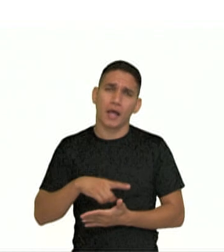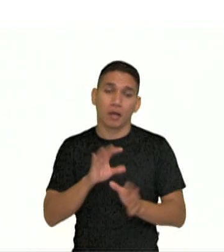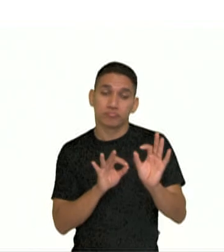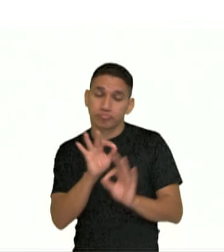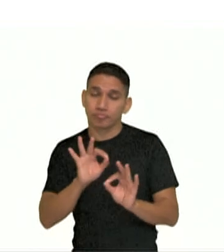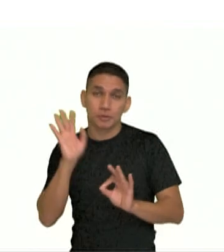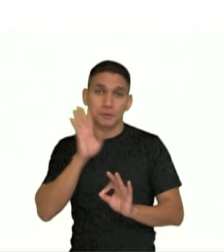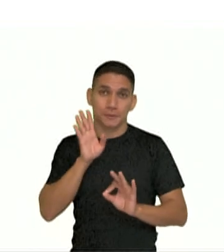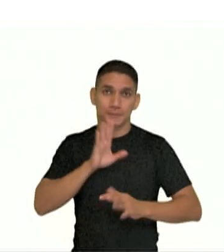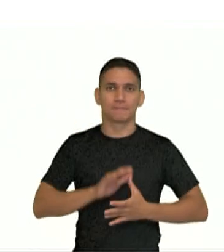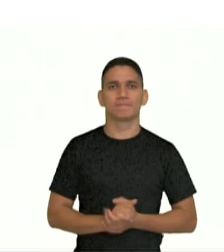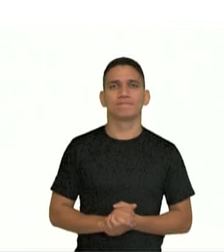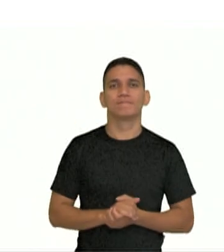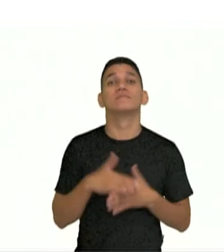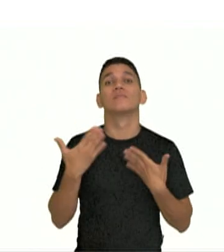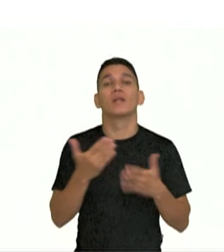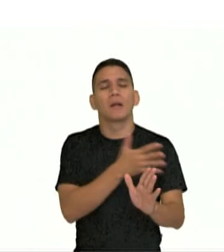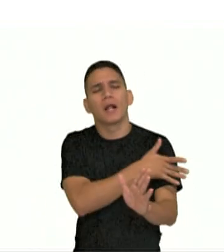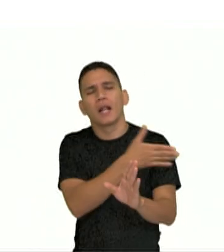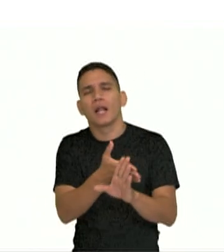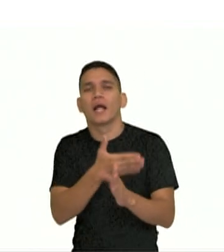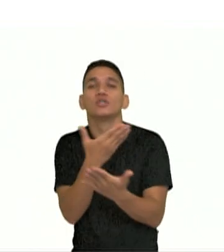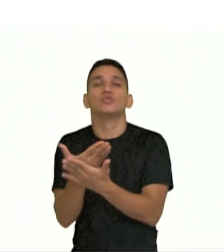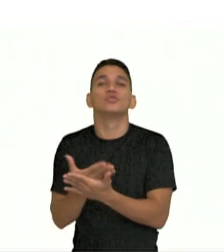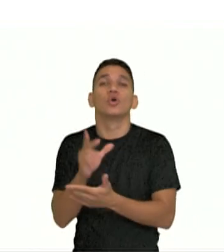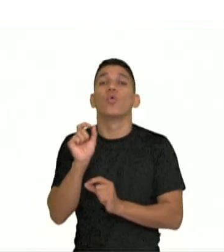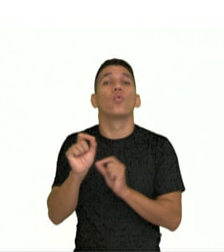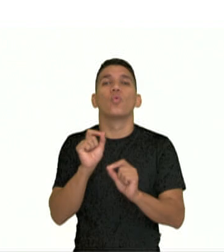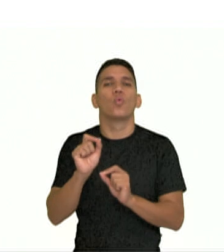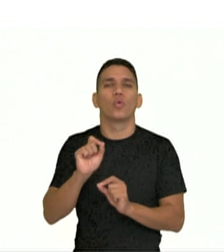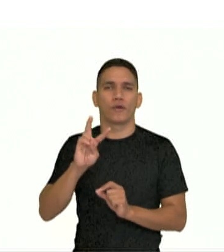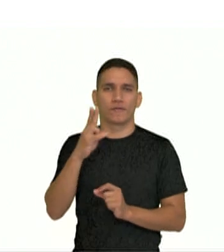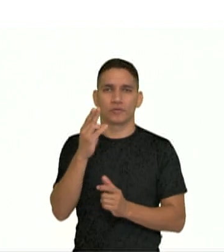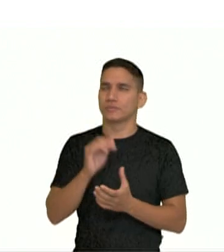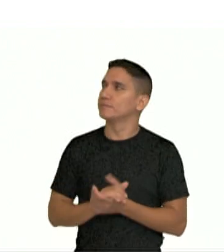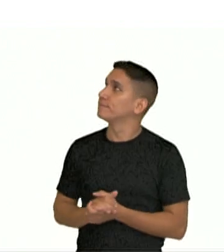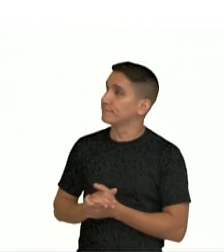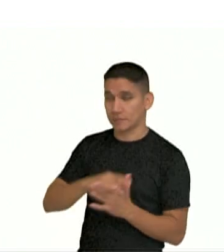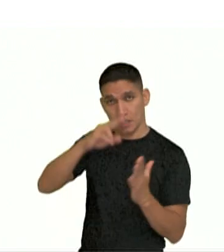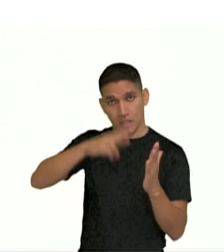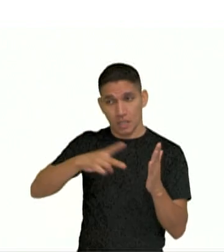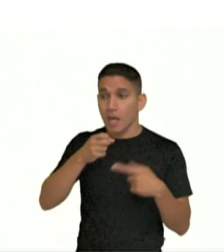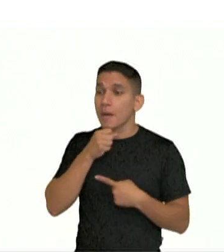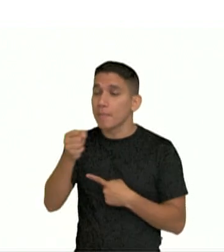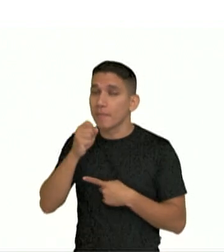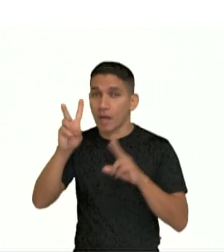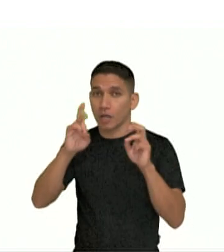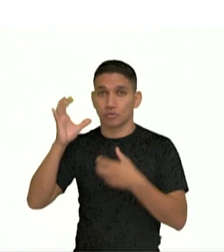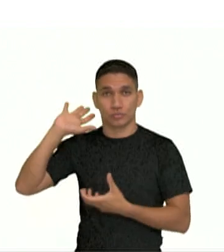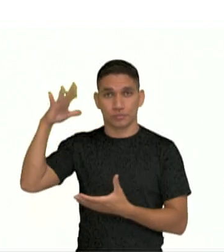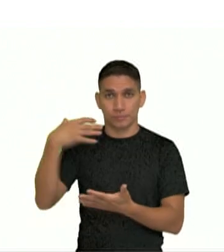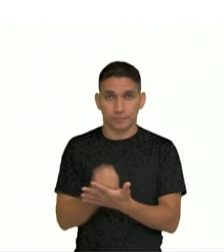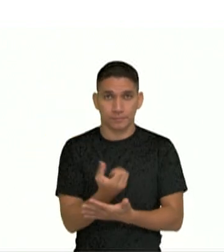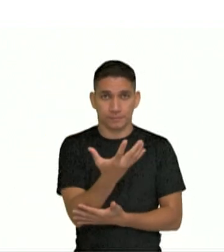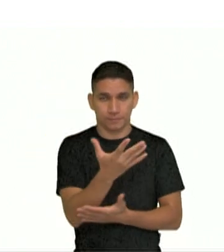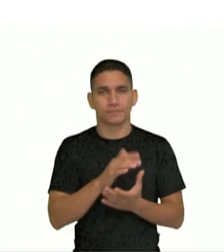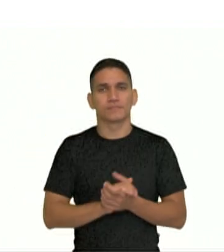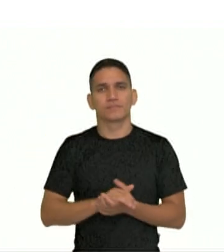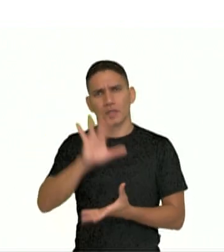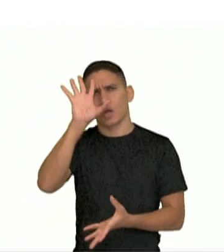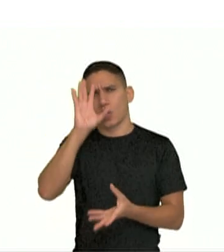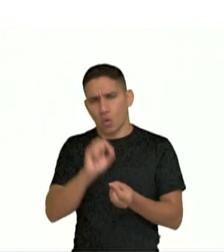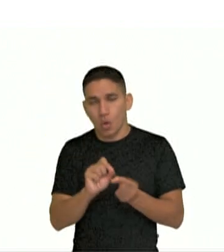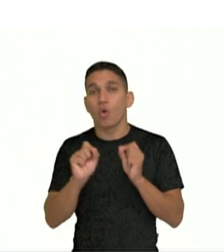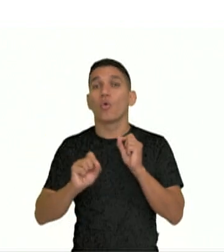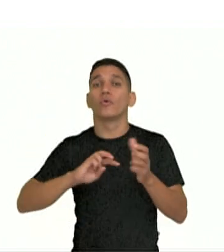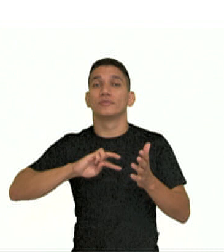tá? Então, o que estudamos nesta aula? Então, lemos uma reportagem sobre podcast,